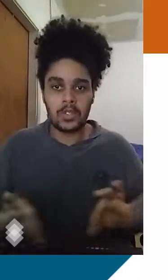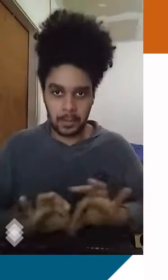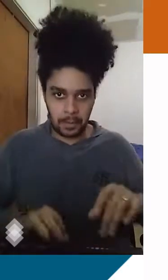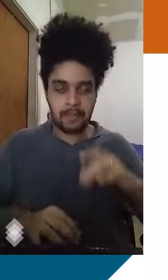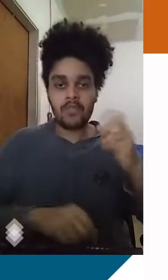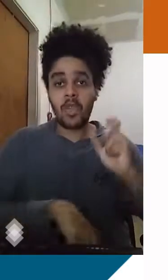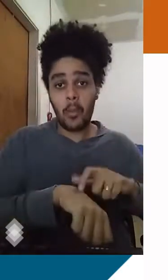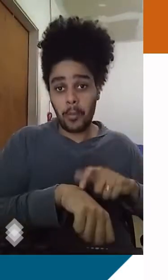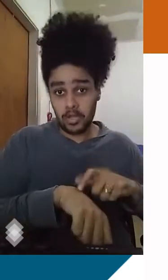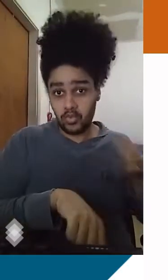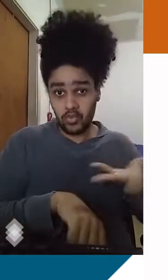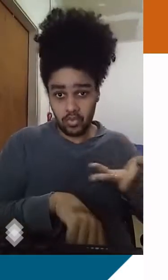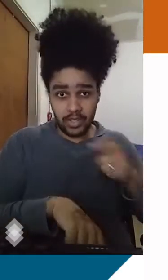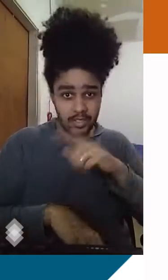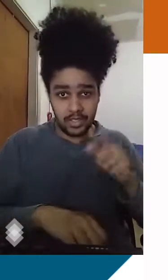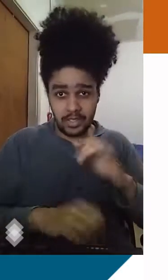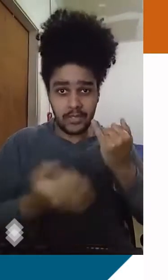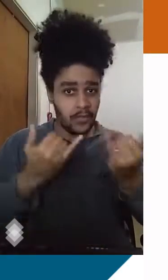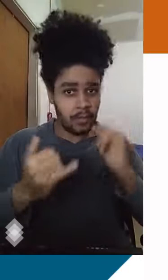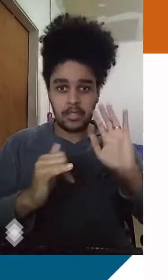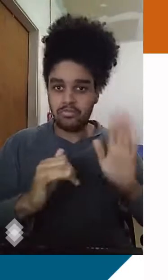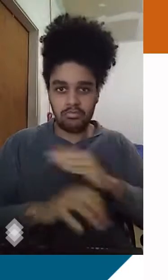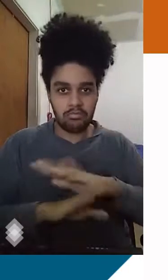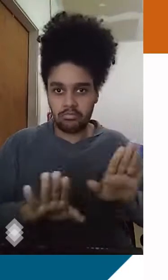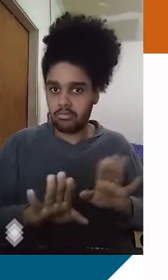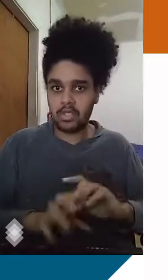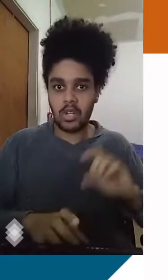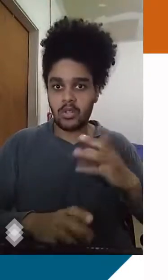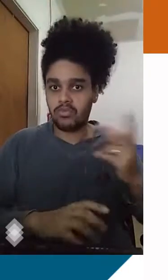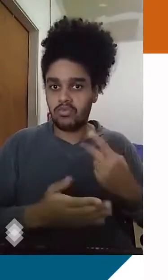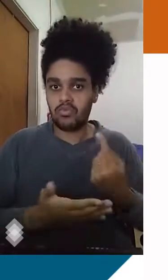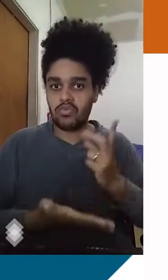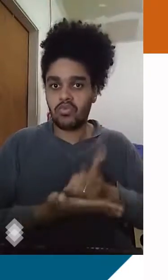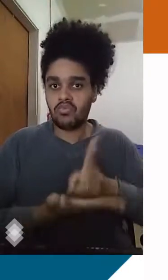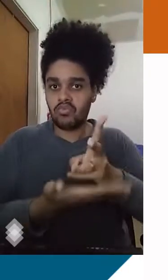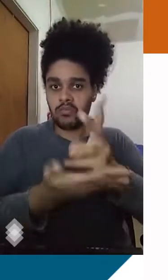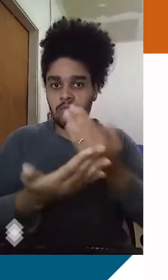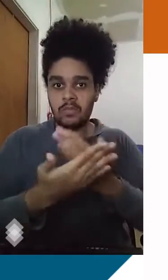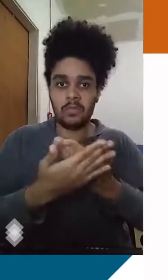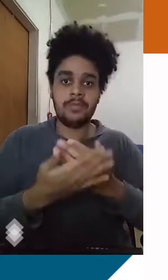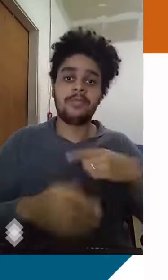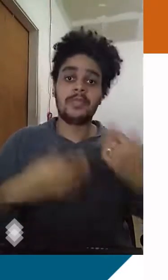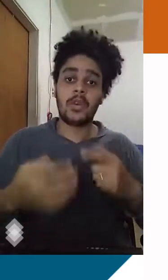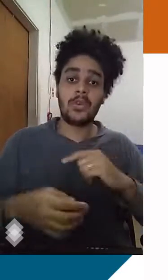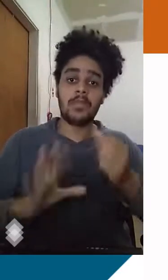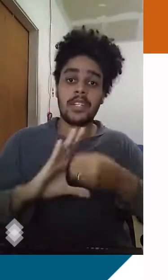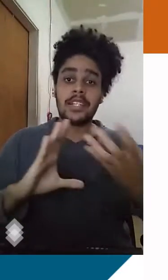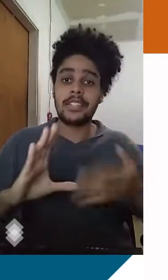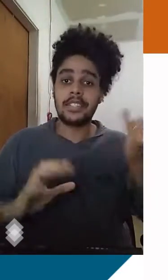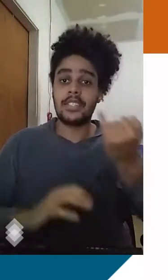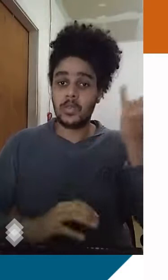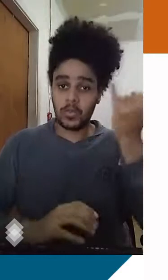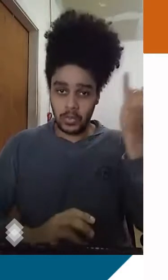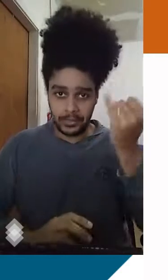horizontais. Para o momento de hoje, essa informação já basta para a gente seguir na nossa aula. Então, seguindo aí,